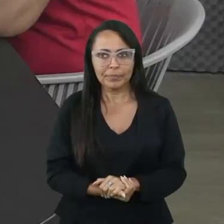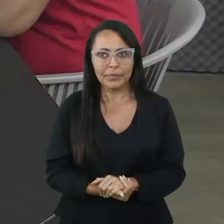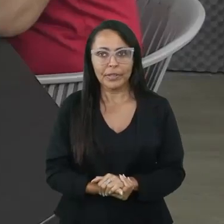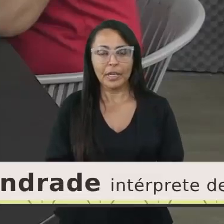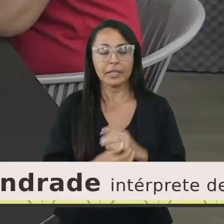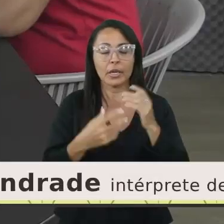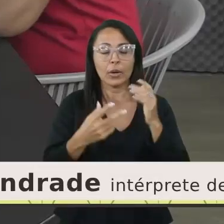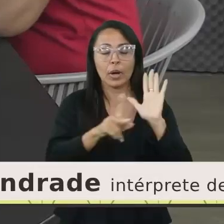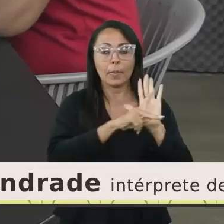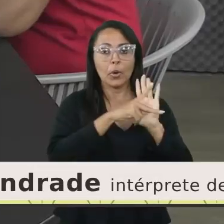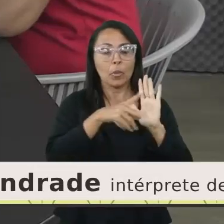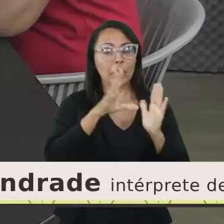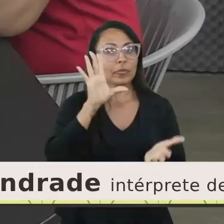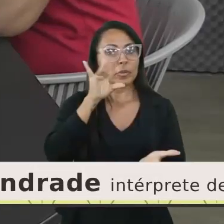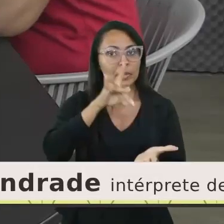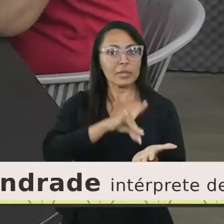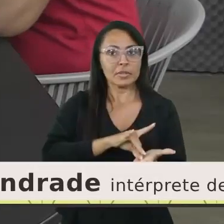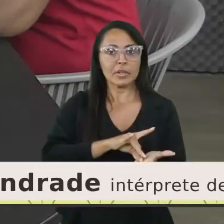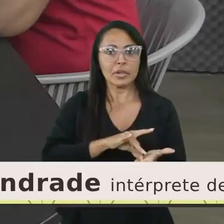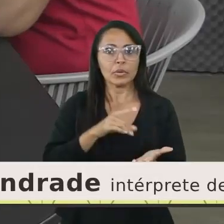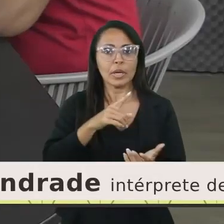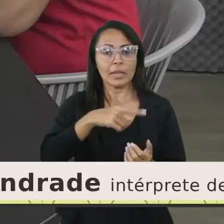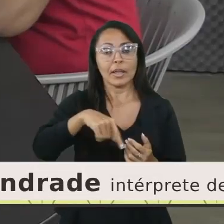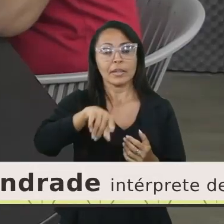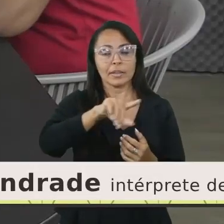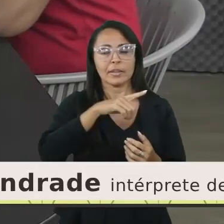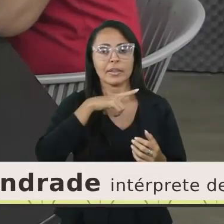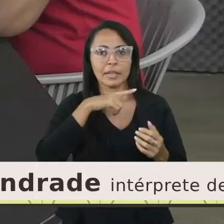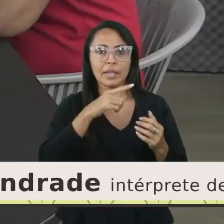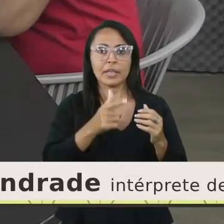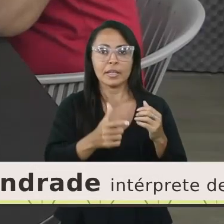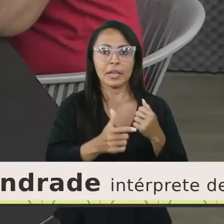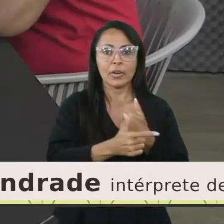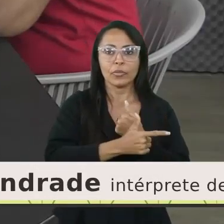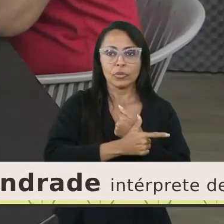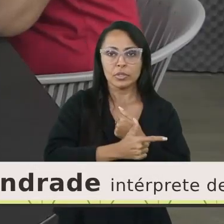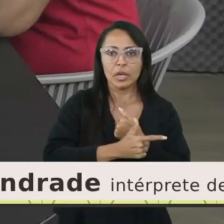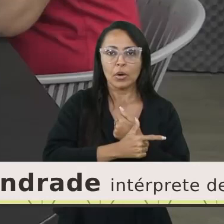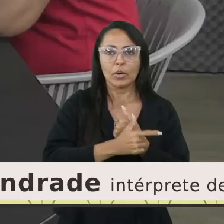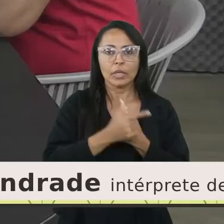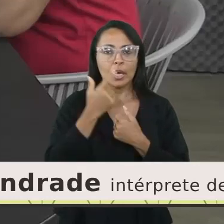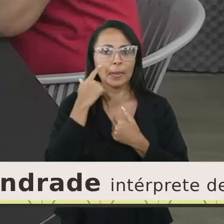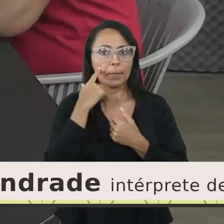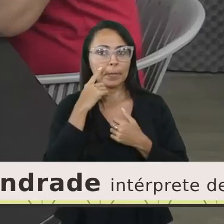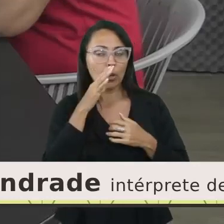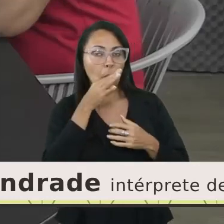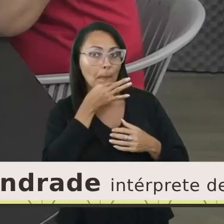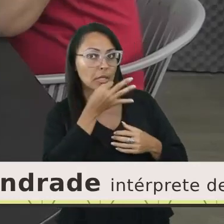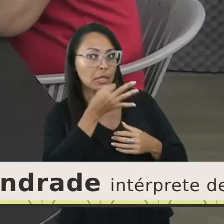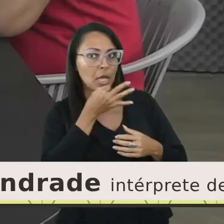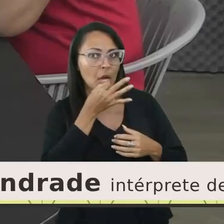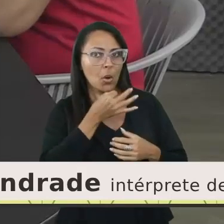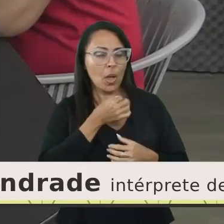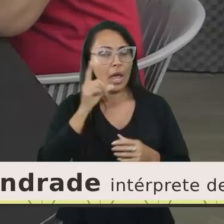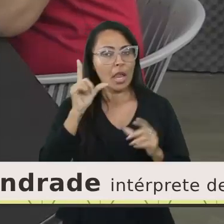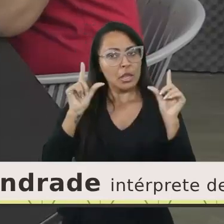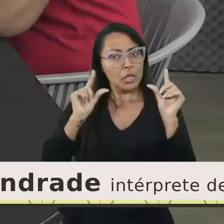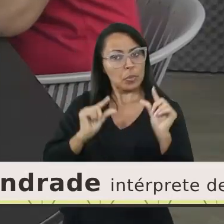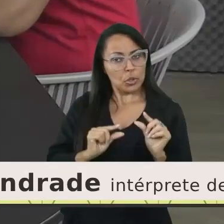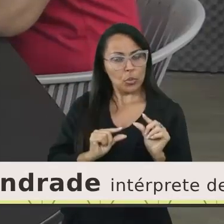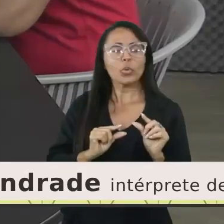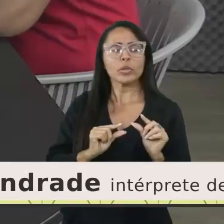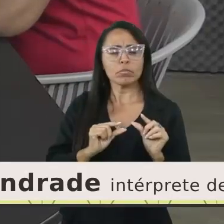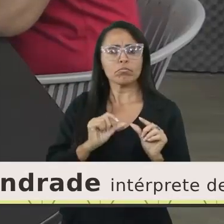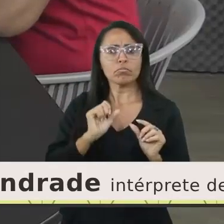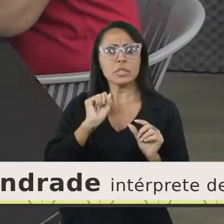própria afirmação, né, dela ter uma função, ela, na minha visão, tá, Hugo, ela reduz um pouco, essa visão, ela reduz